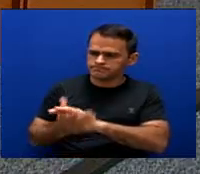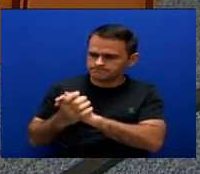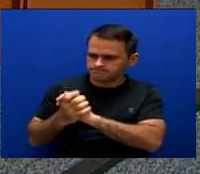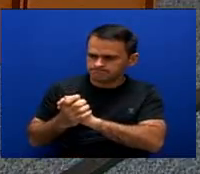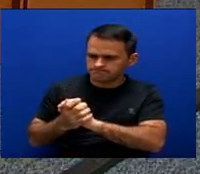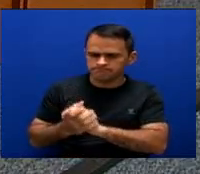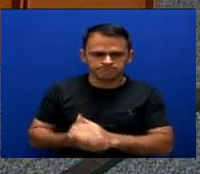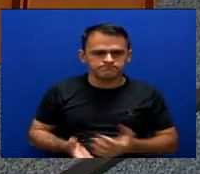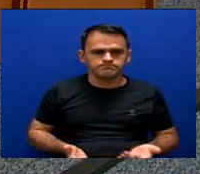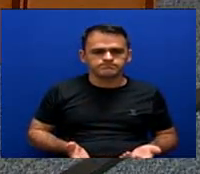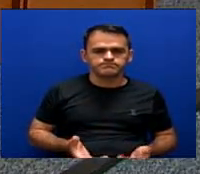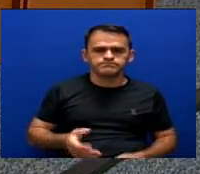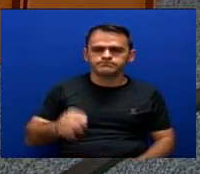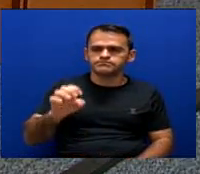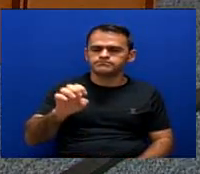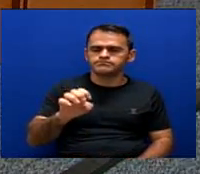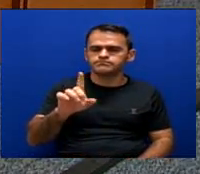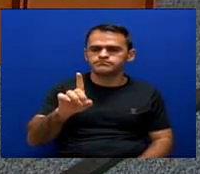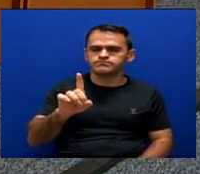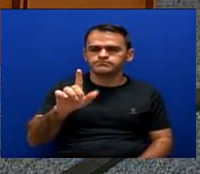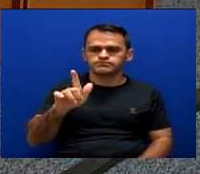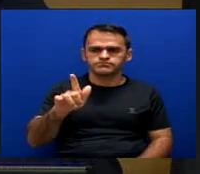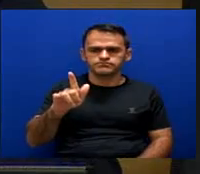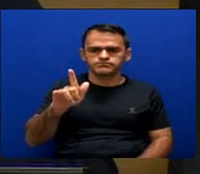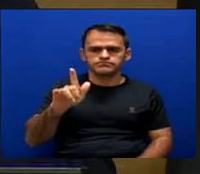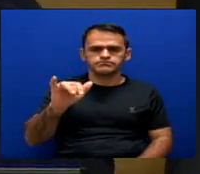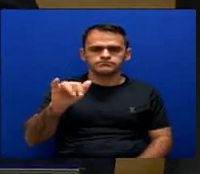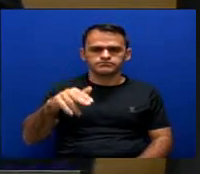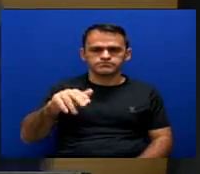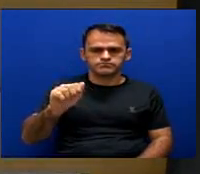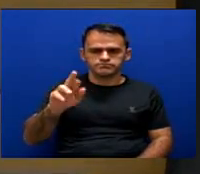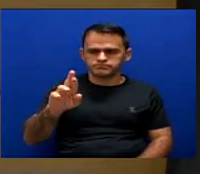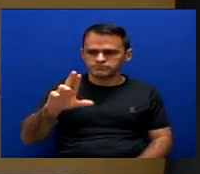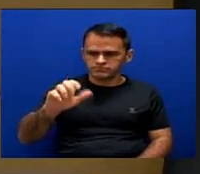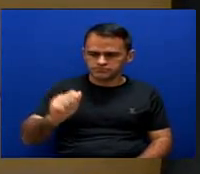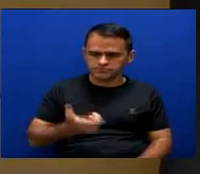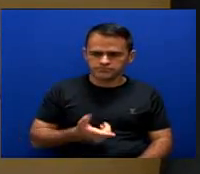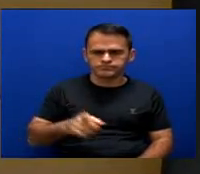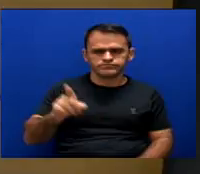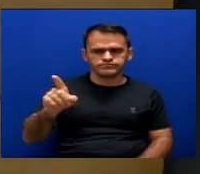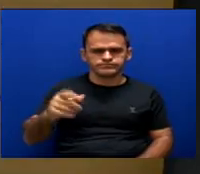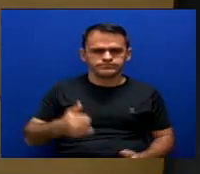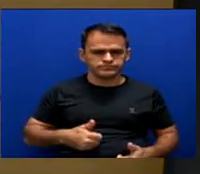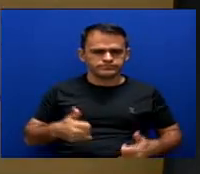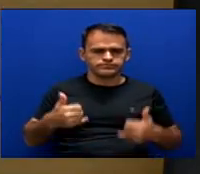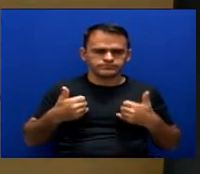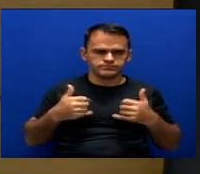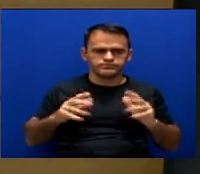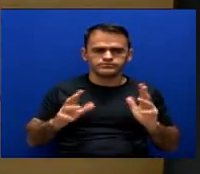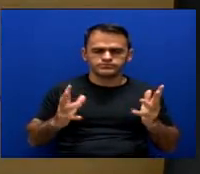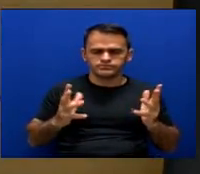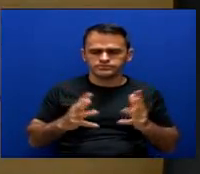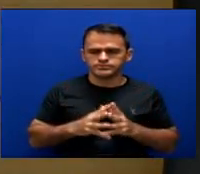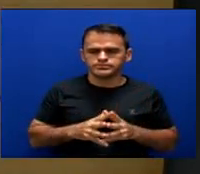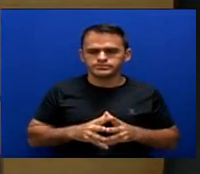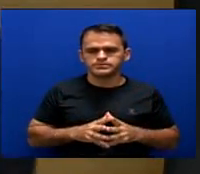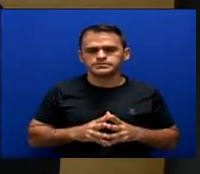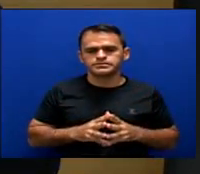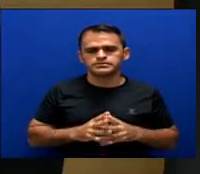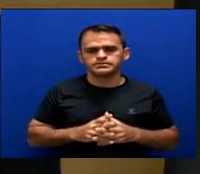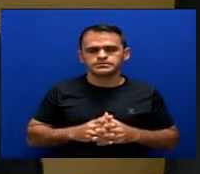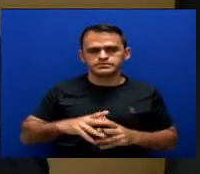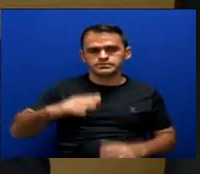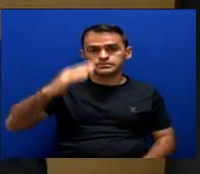na pessoa designada que está aniversariando hoje né parabéns pra ela passou a tarde com a gente que o adversário